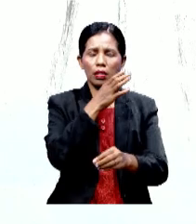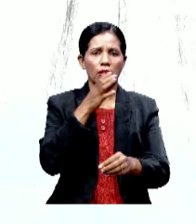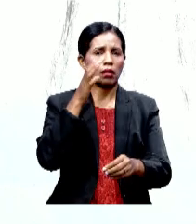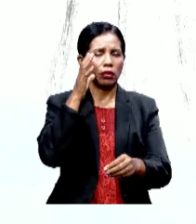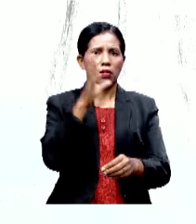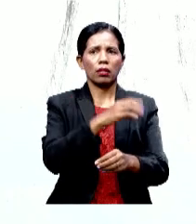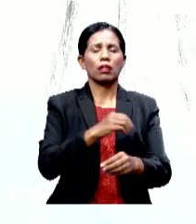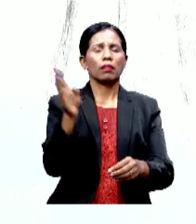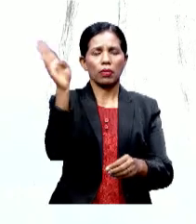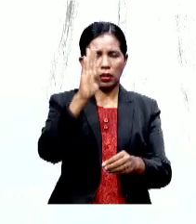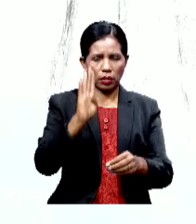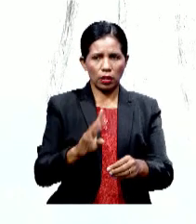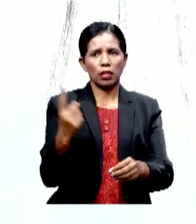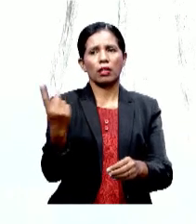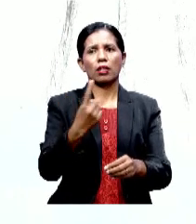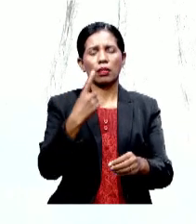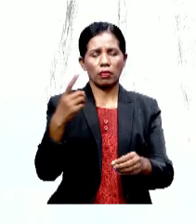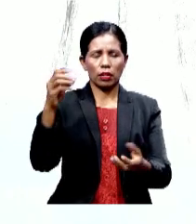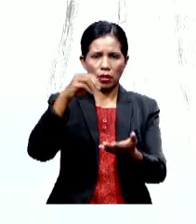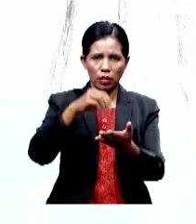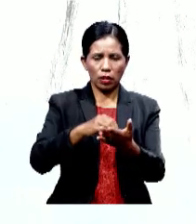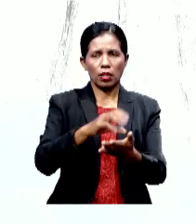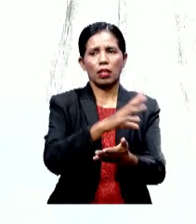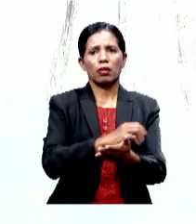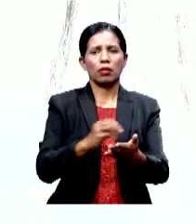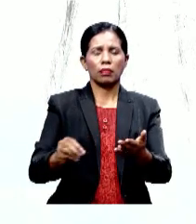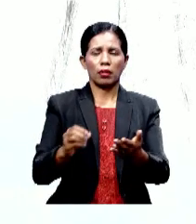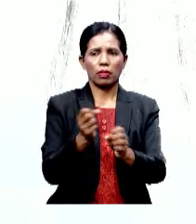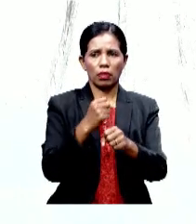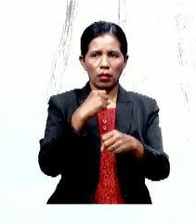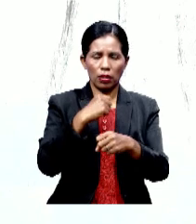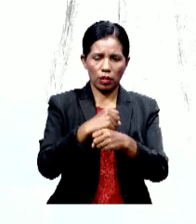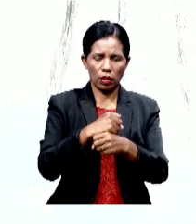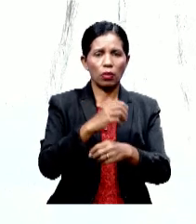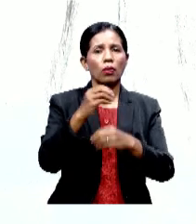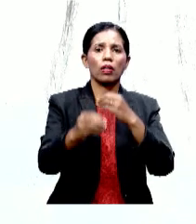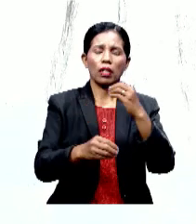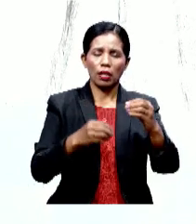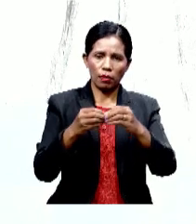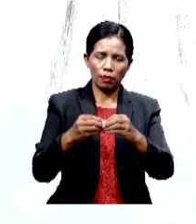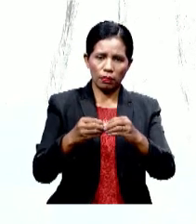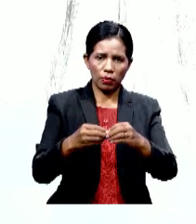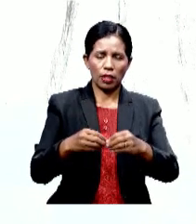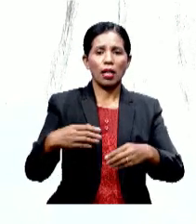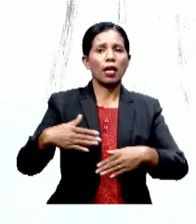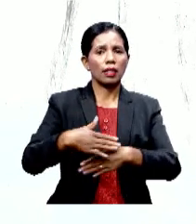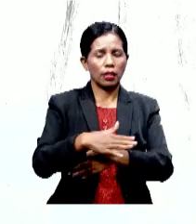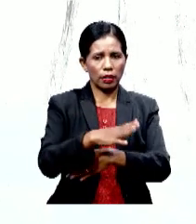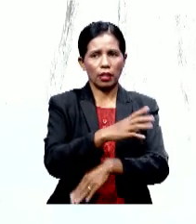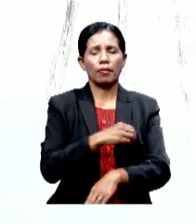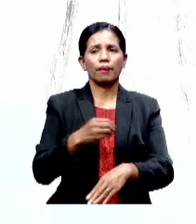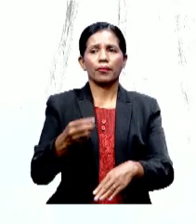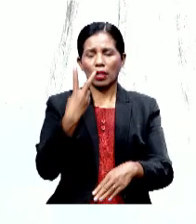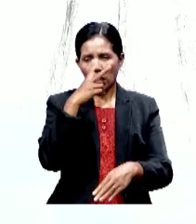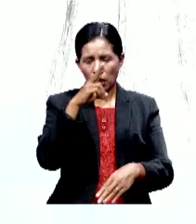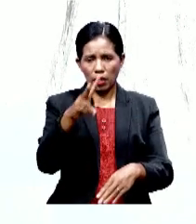E o Brasil também tem uma longa tradição de produção agropecuária. Então são esses temas